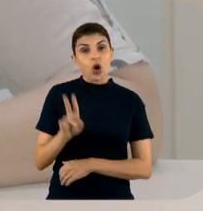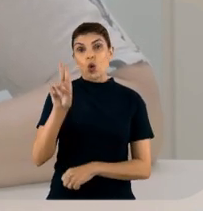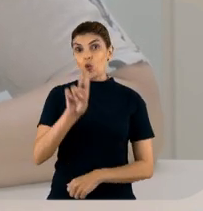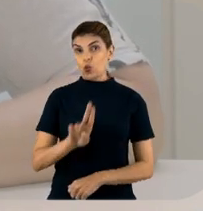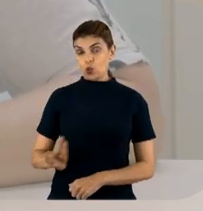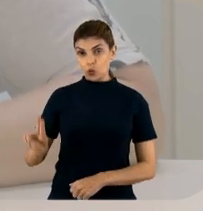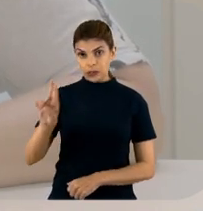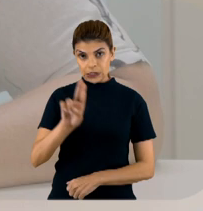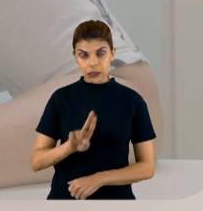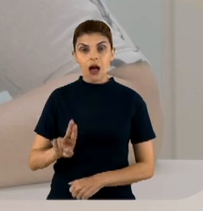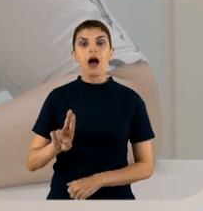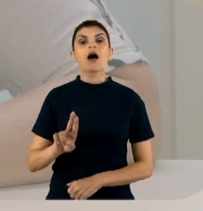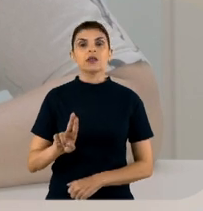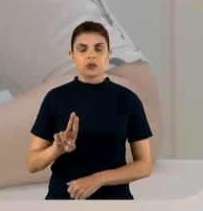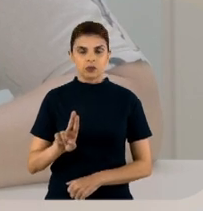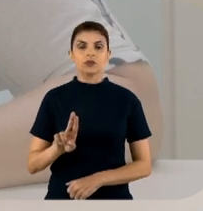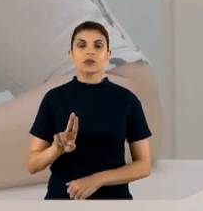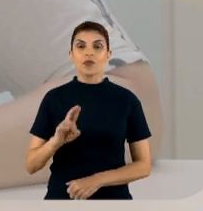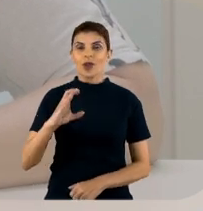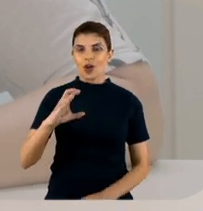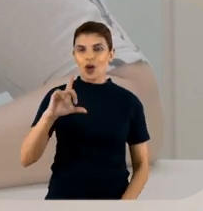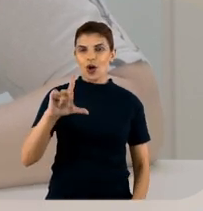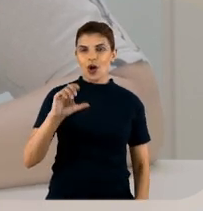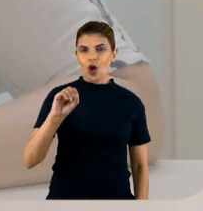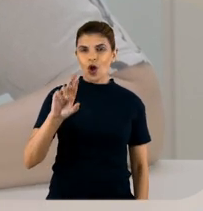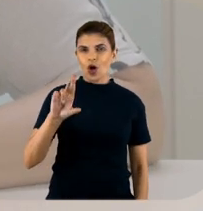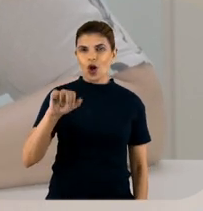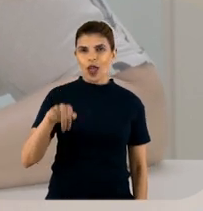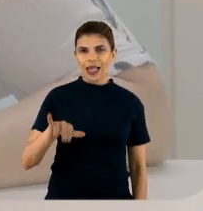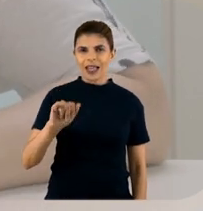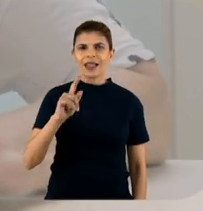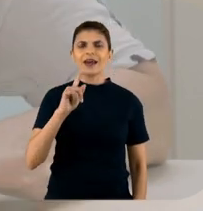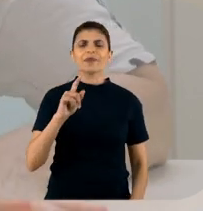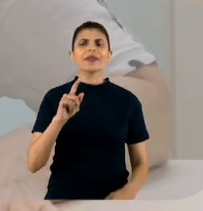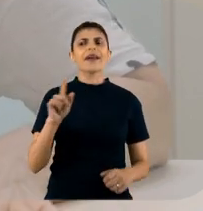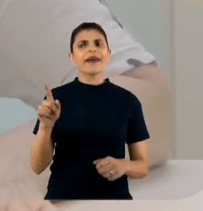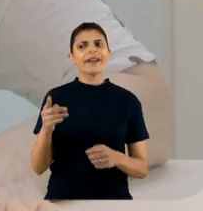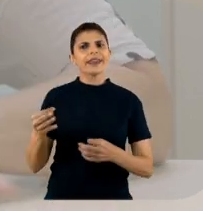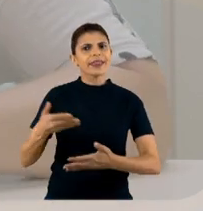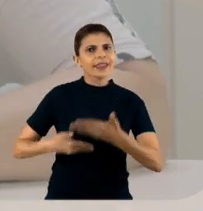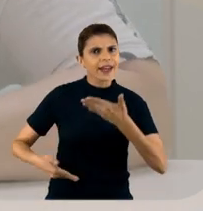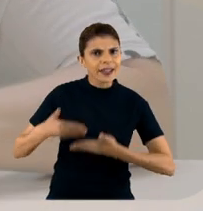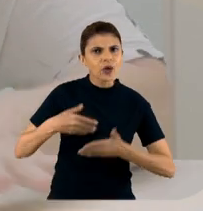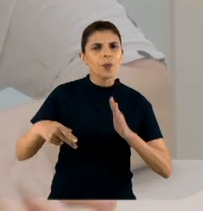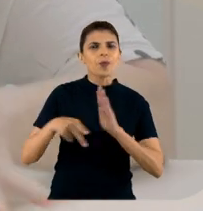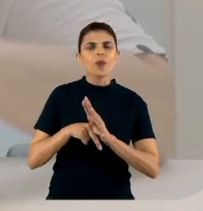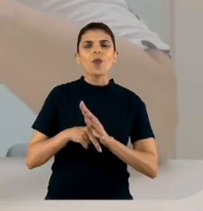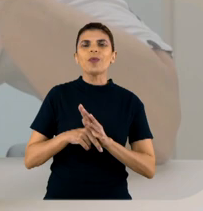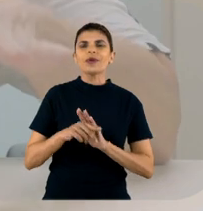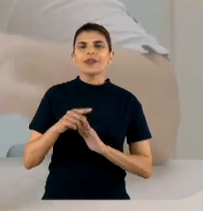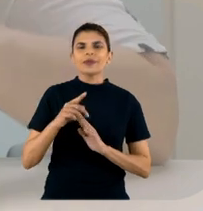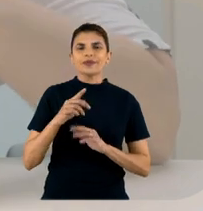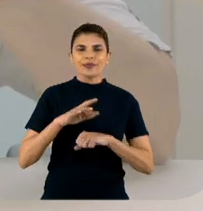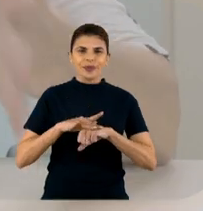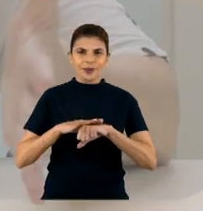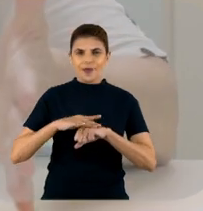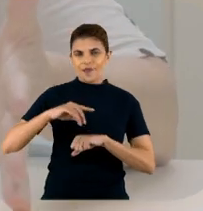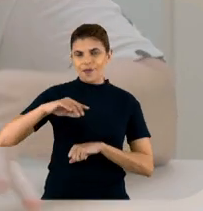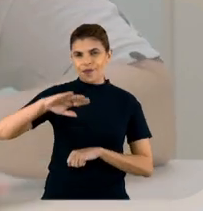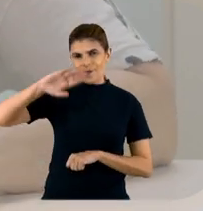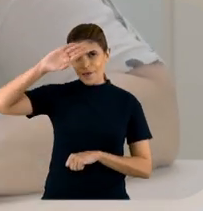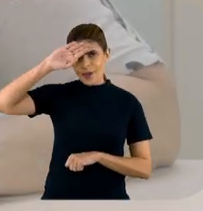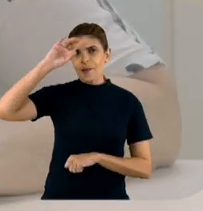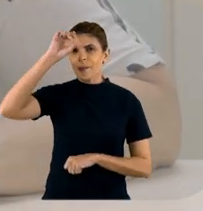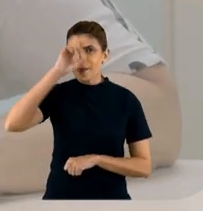já foram usados e e a a cloroquina é usada há muito tempo para tratar malária hidróxicloroquina é usada para tratar eh